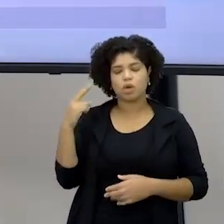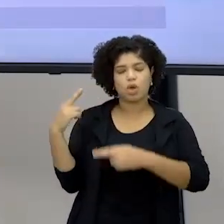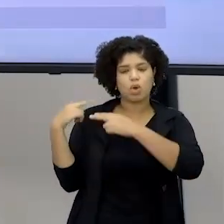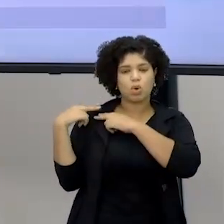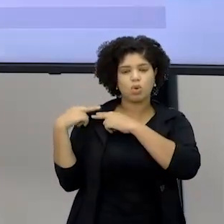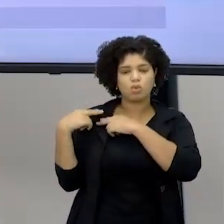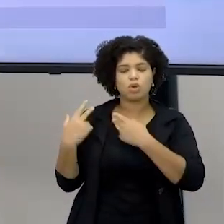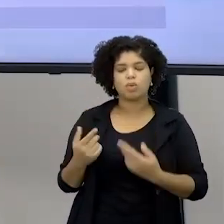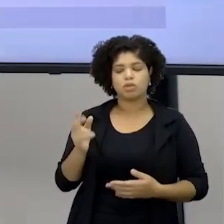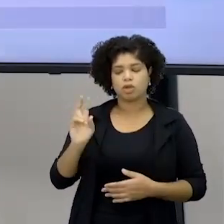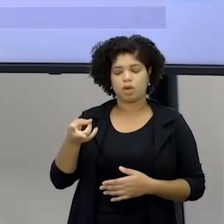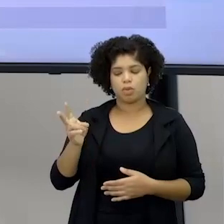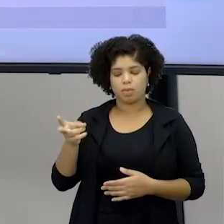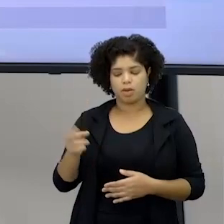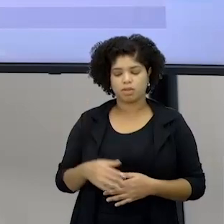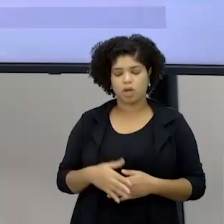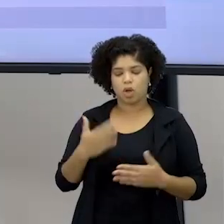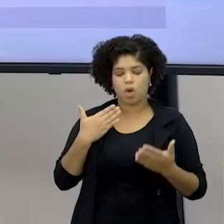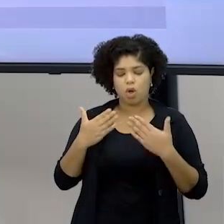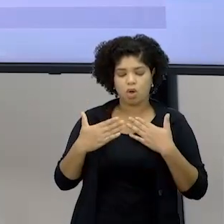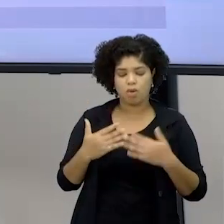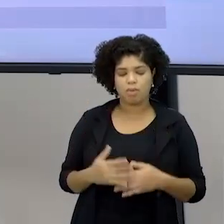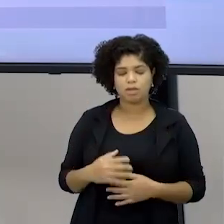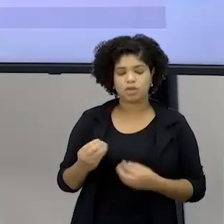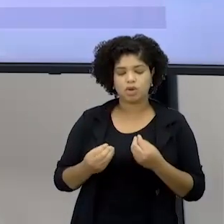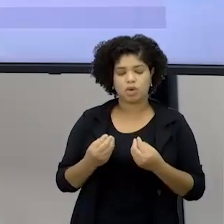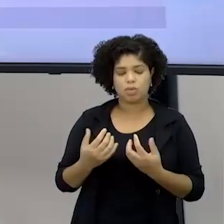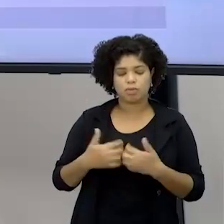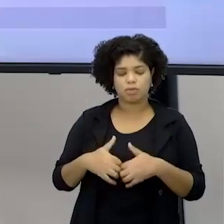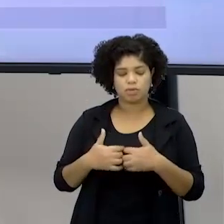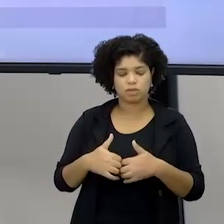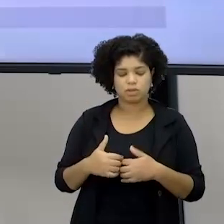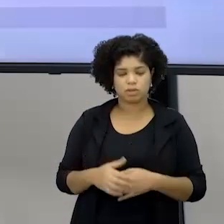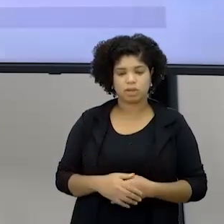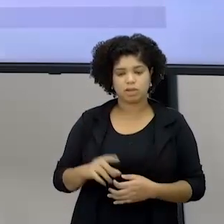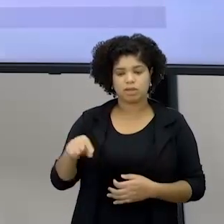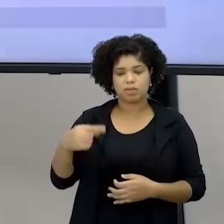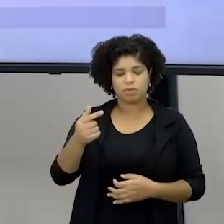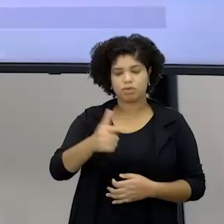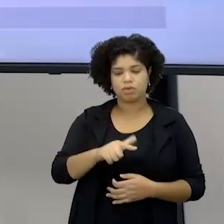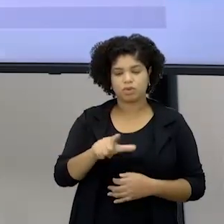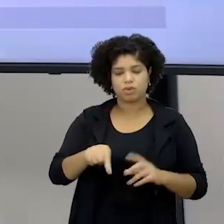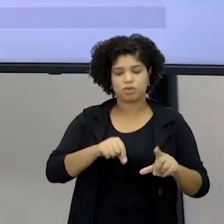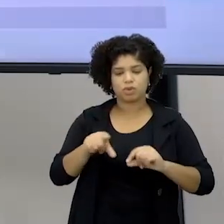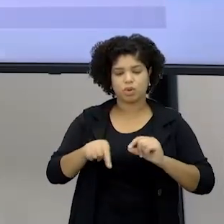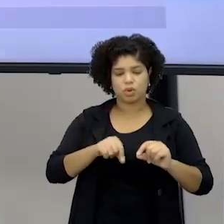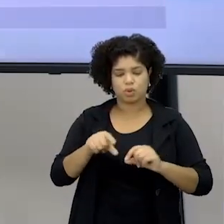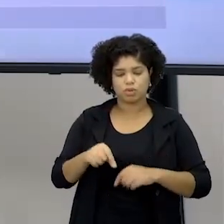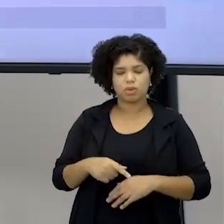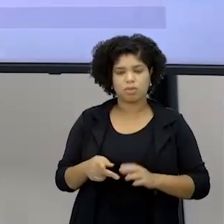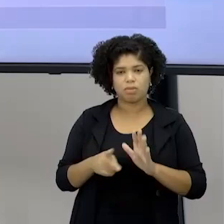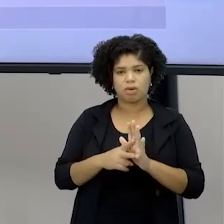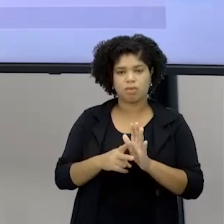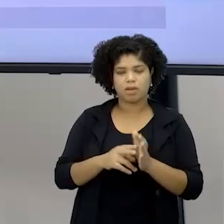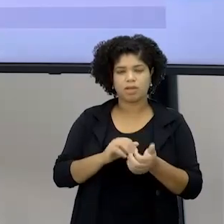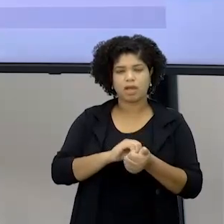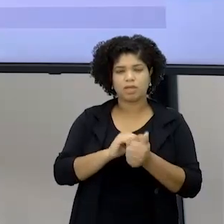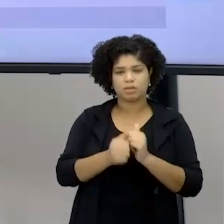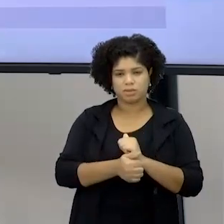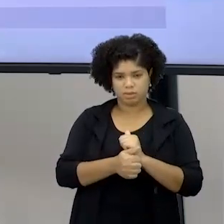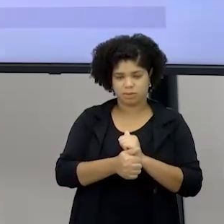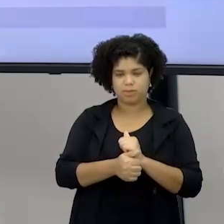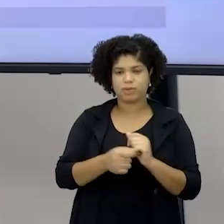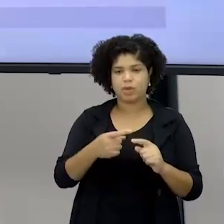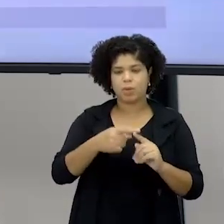todos mesmo ali na roda de conversa com o seu material e já vão colocando e selecionando esses esportes aí. Por quê? É por